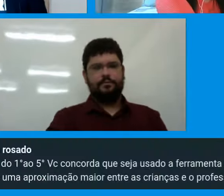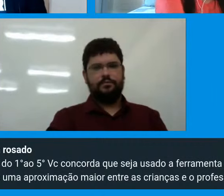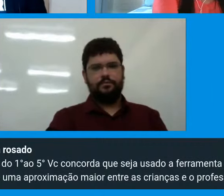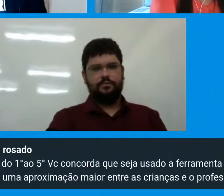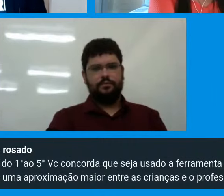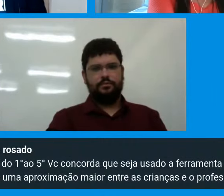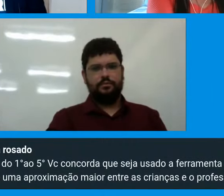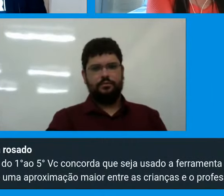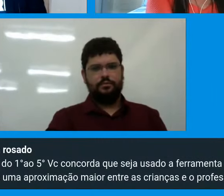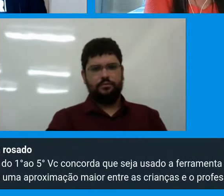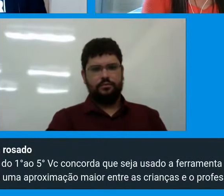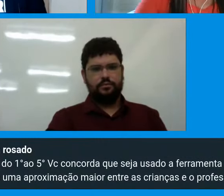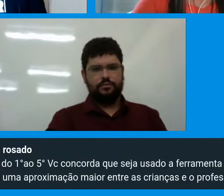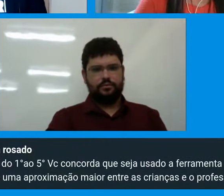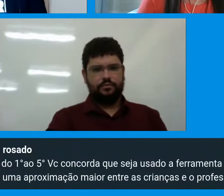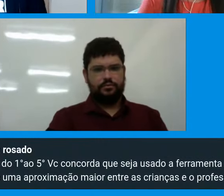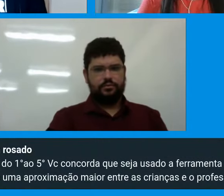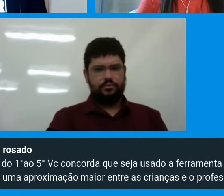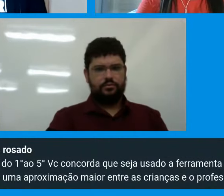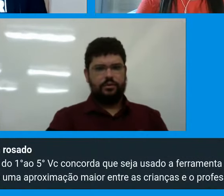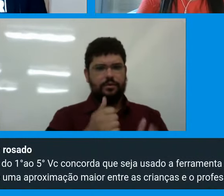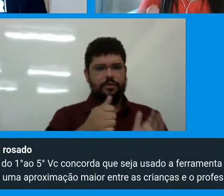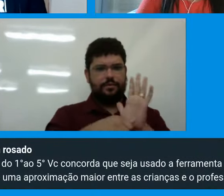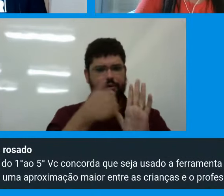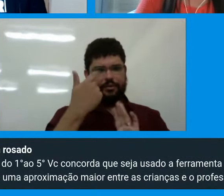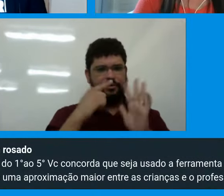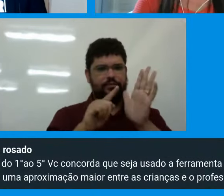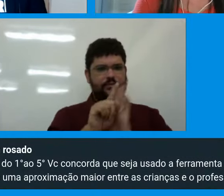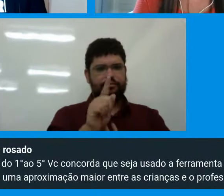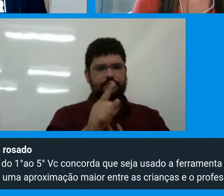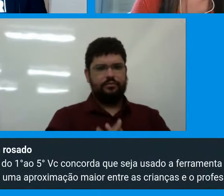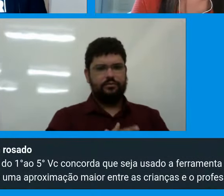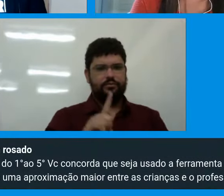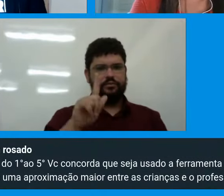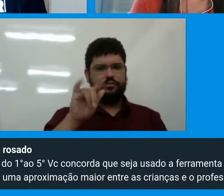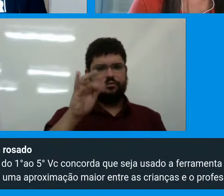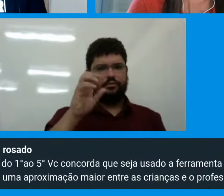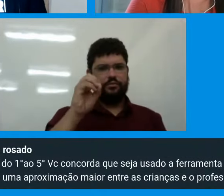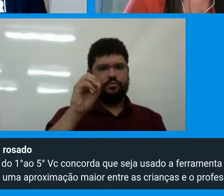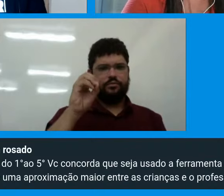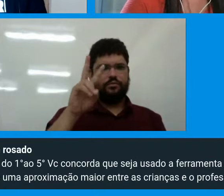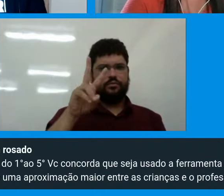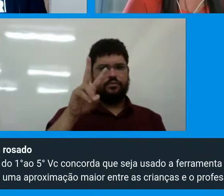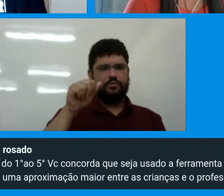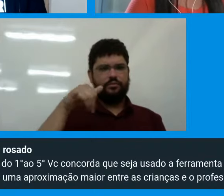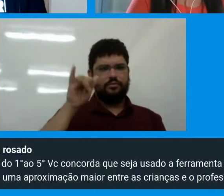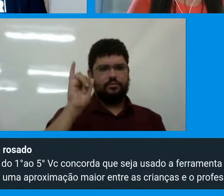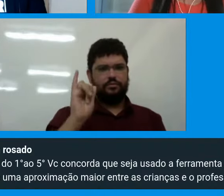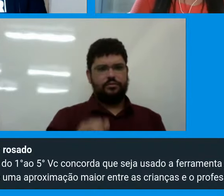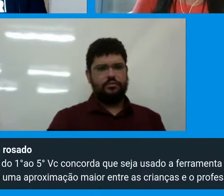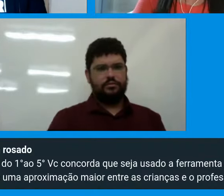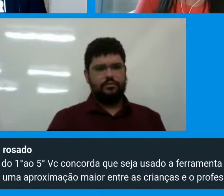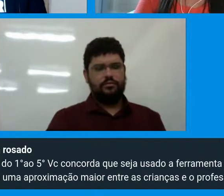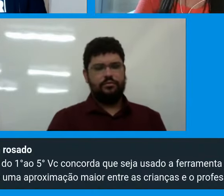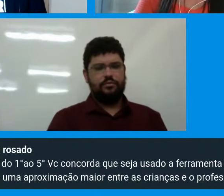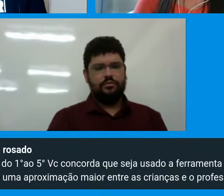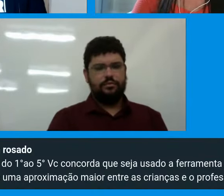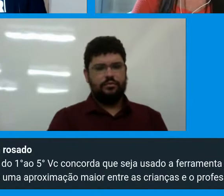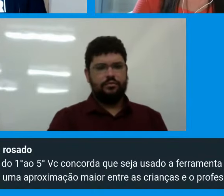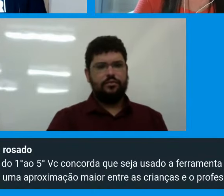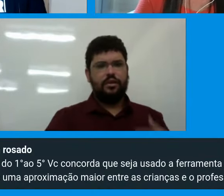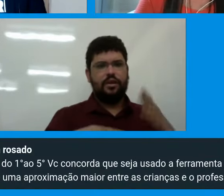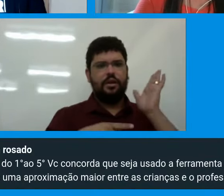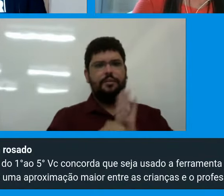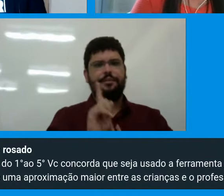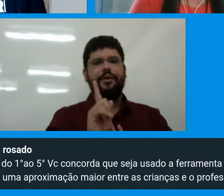Deixa eu ver aqui, deixa eu fazer a leitura. Pronto. Giovanni Oliveira Rosado, nossa Giovanni, ela